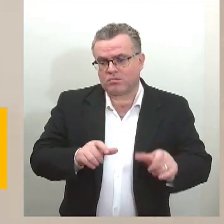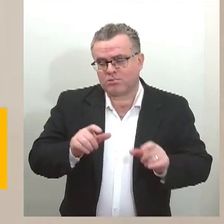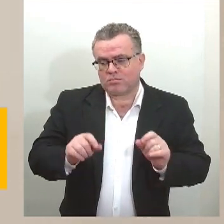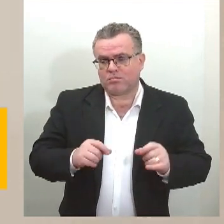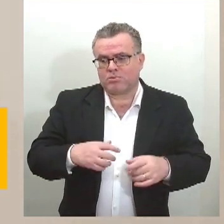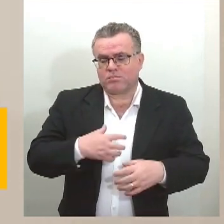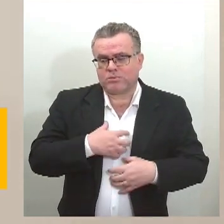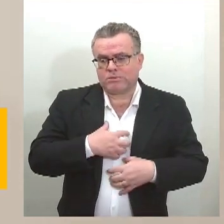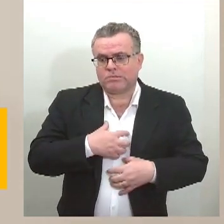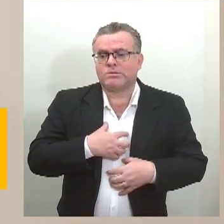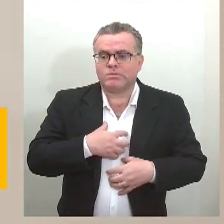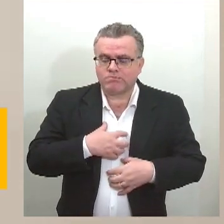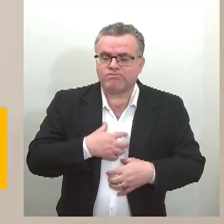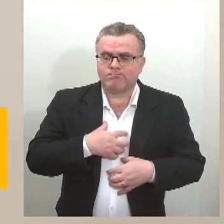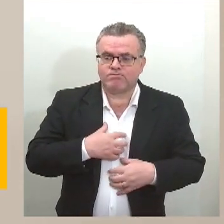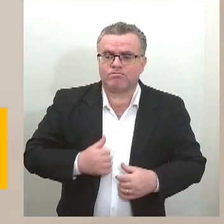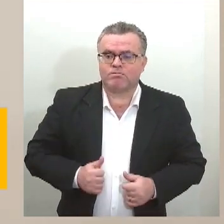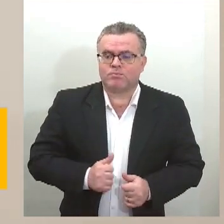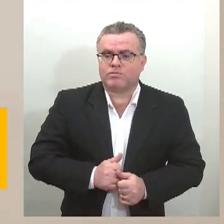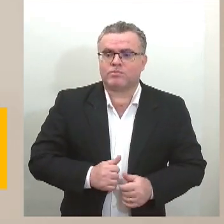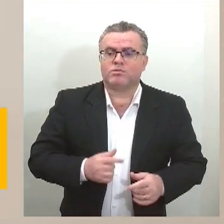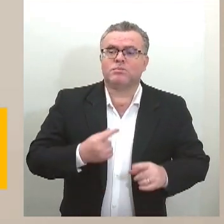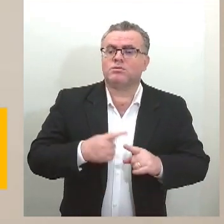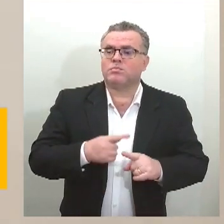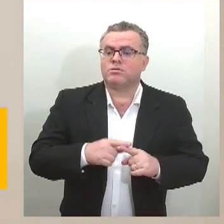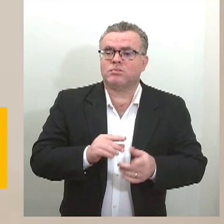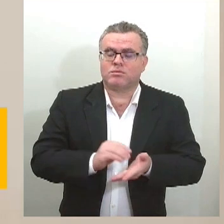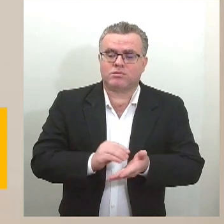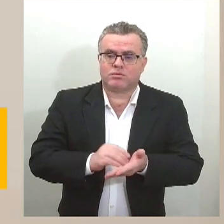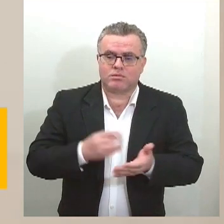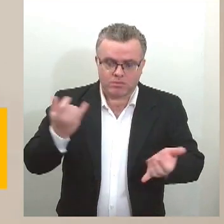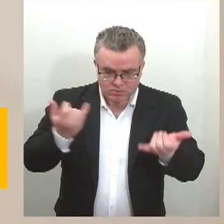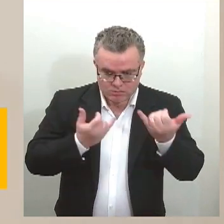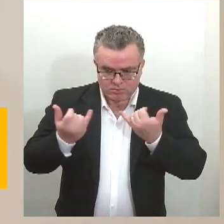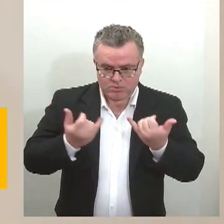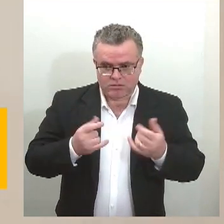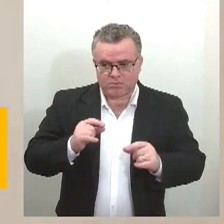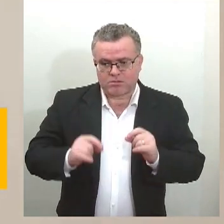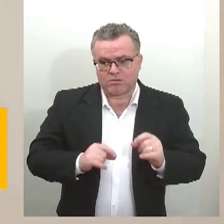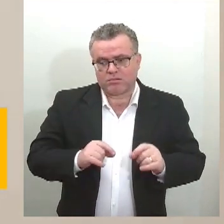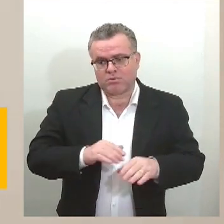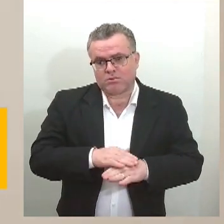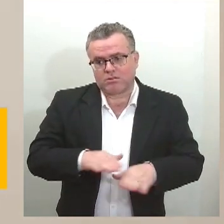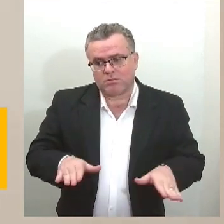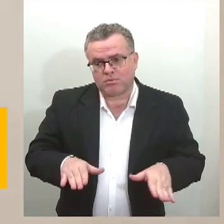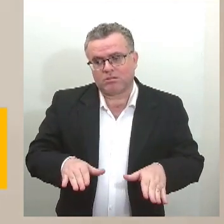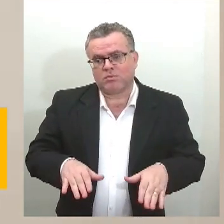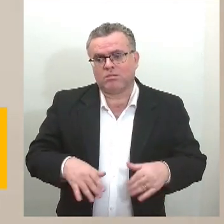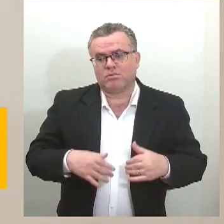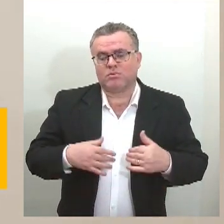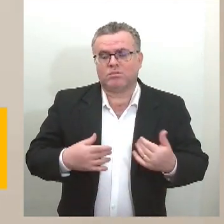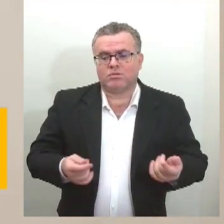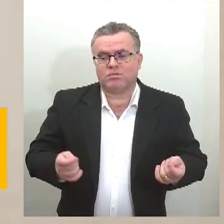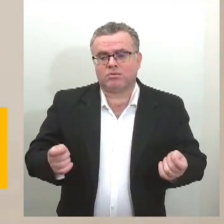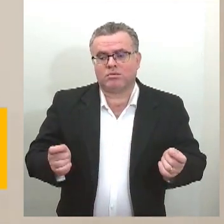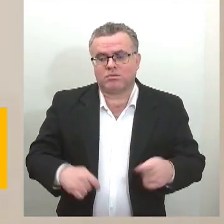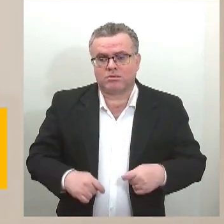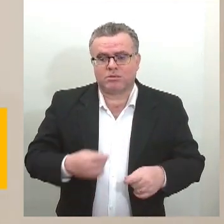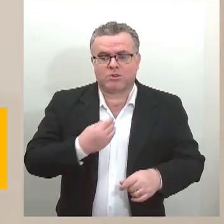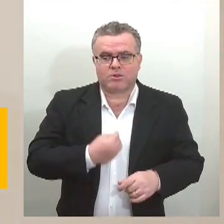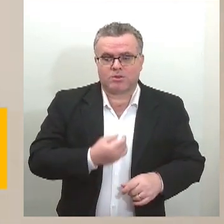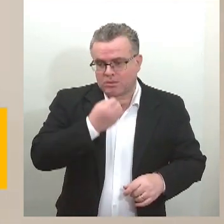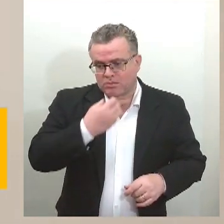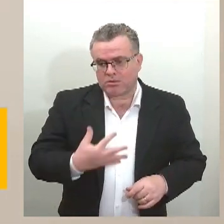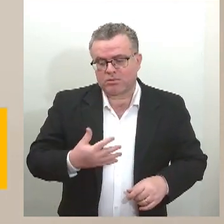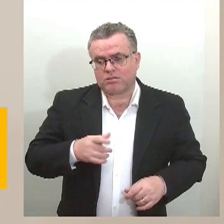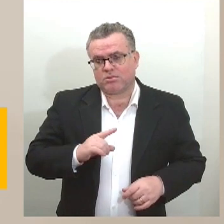fortes, justamente por essa falta de informação, por acharem que a vida acabou, que não é possível mais ter uma vida produtiva, ativa,